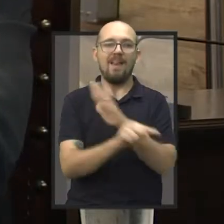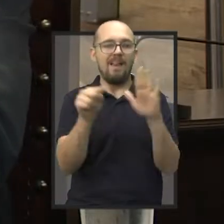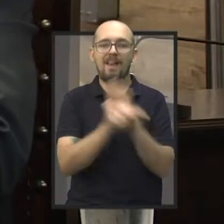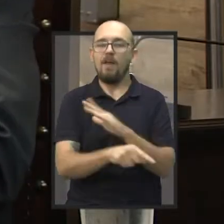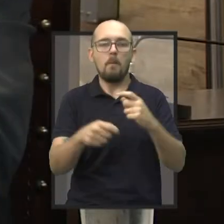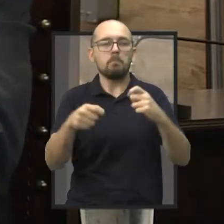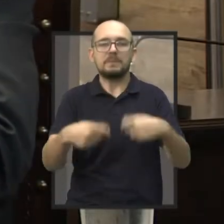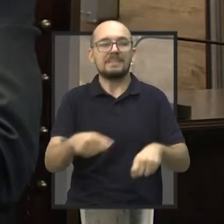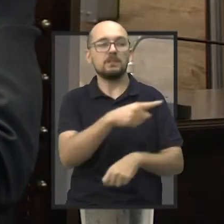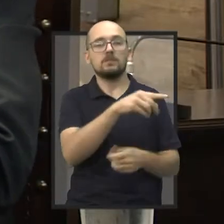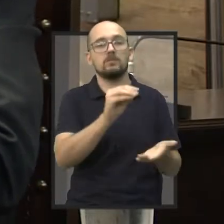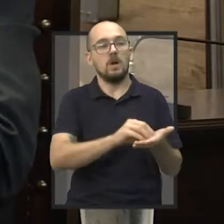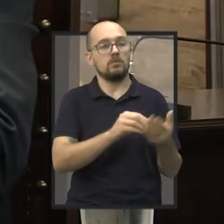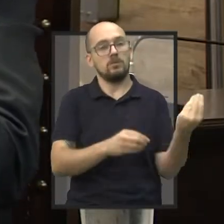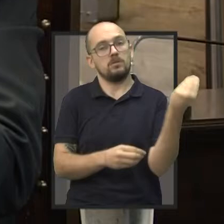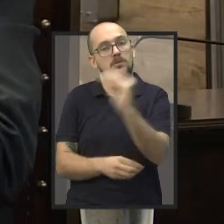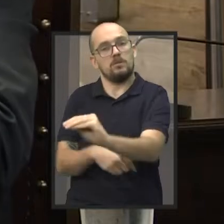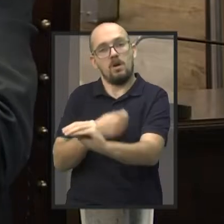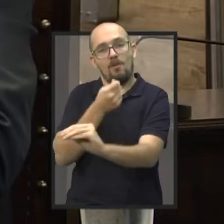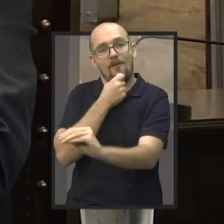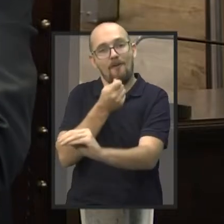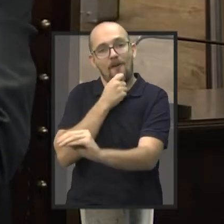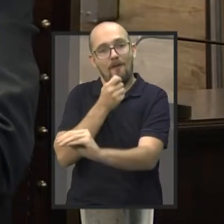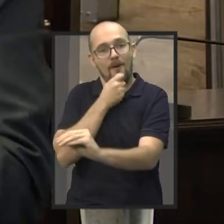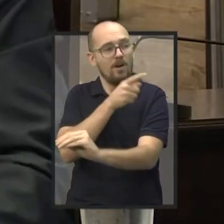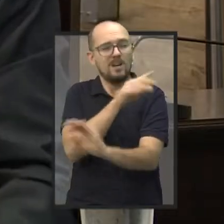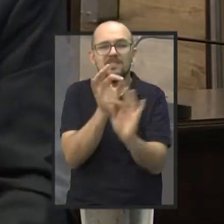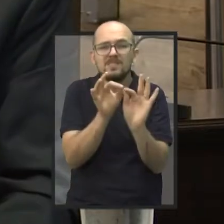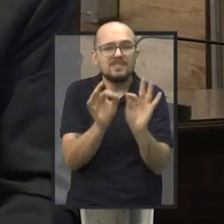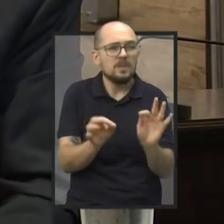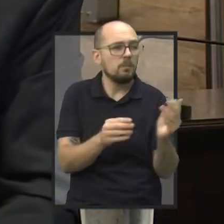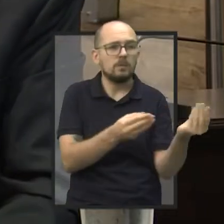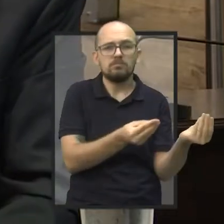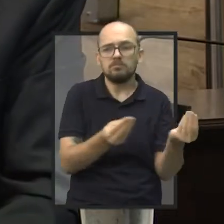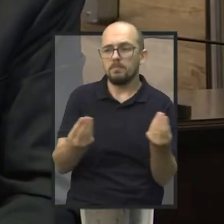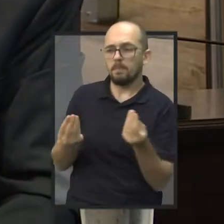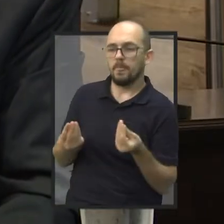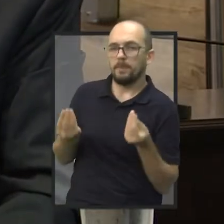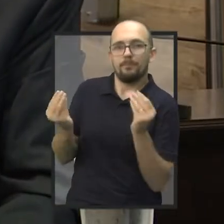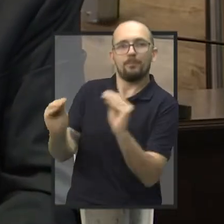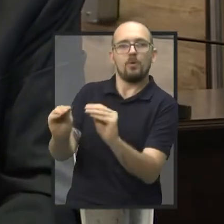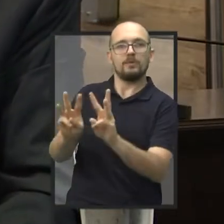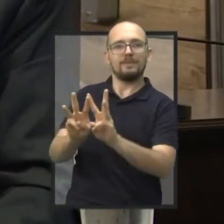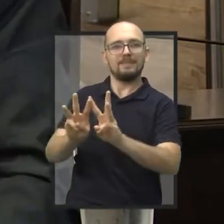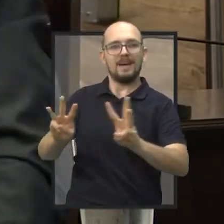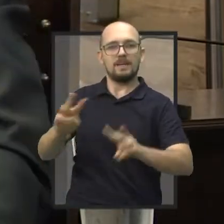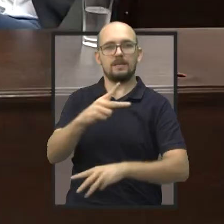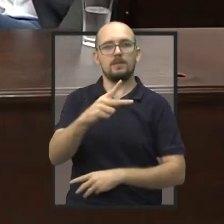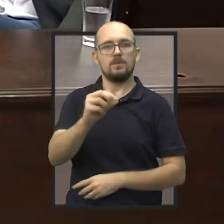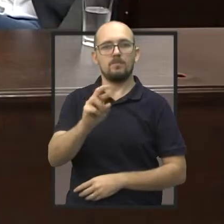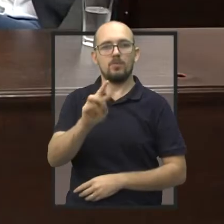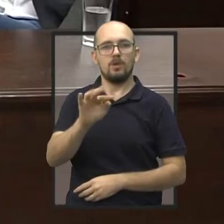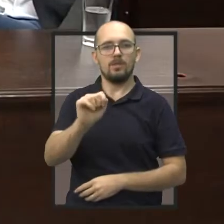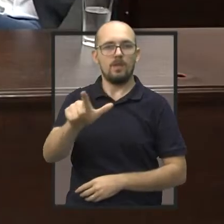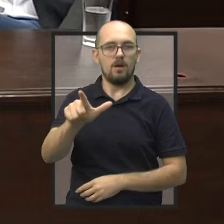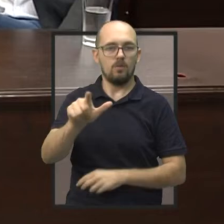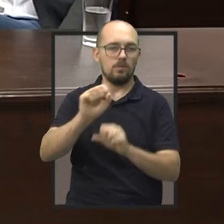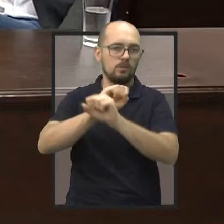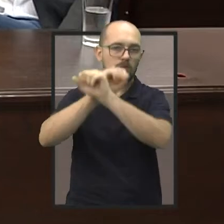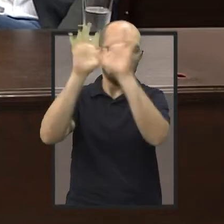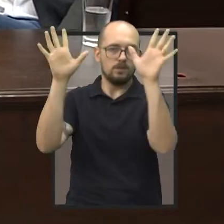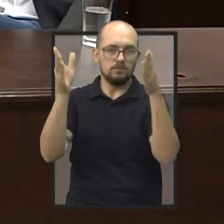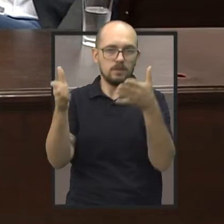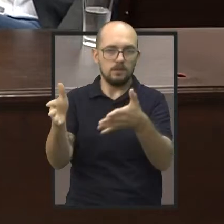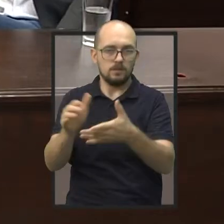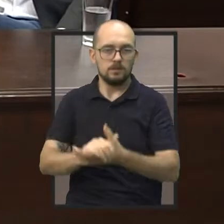questionamentos que poderiam já ter sido esclarecidos por um simples conter a informação lá naquele espaço. Ainda falando nessa